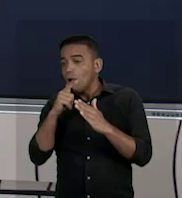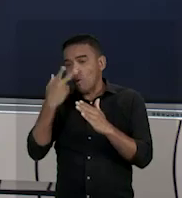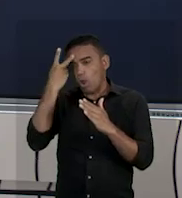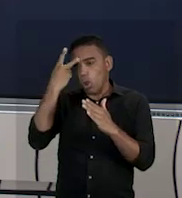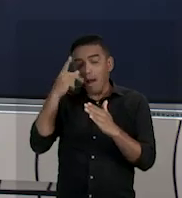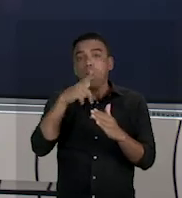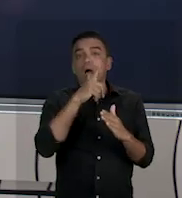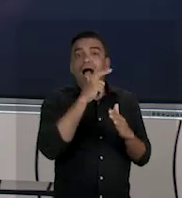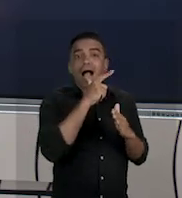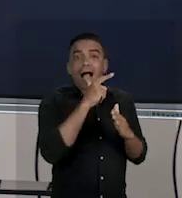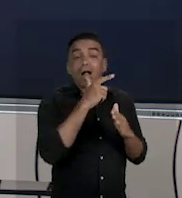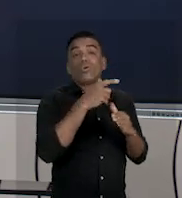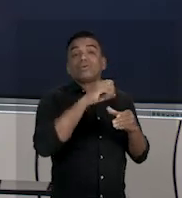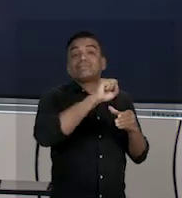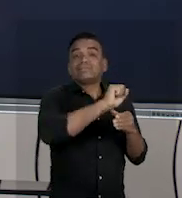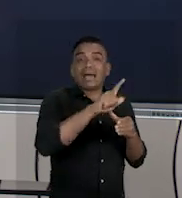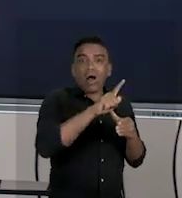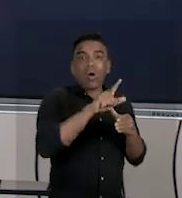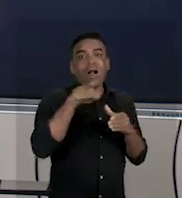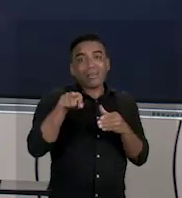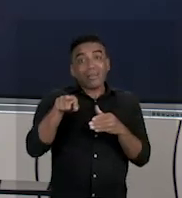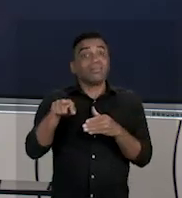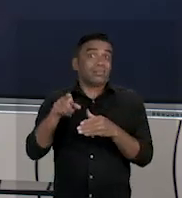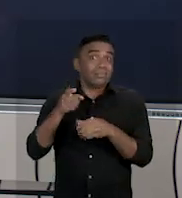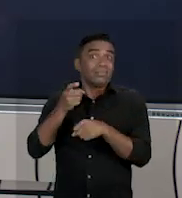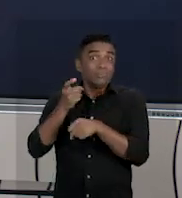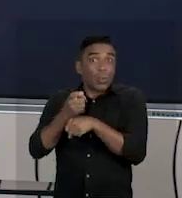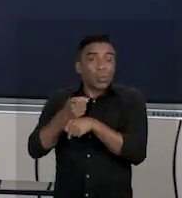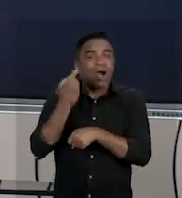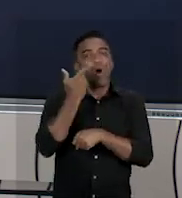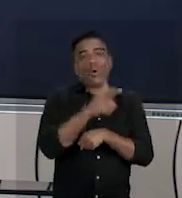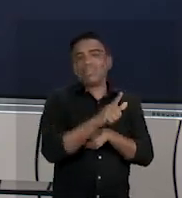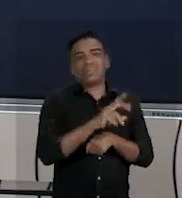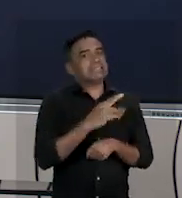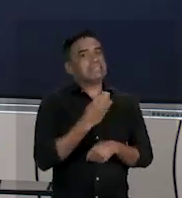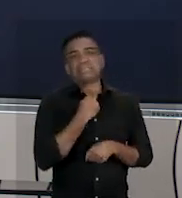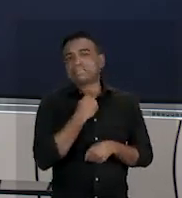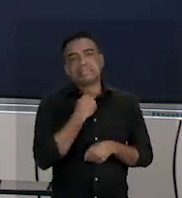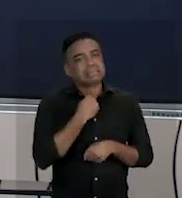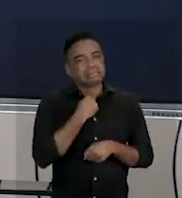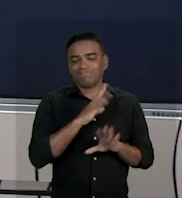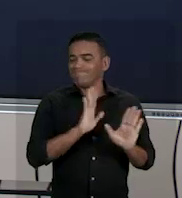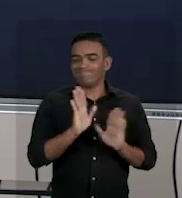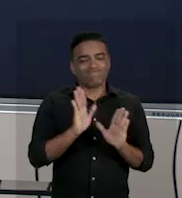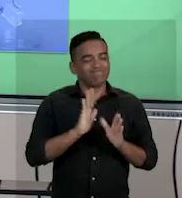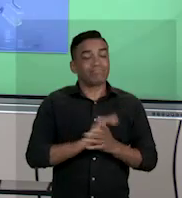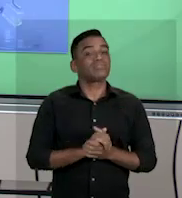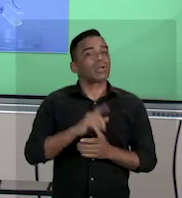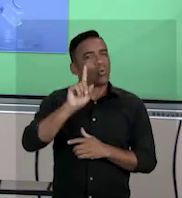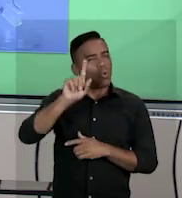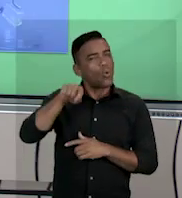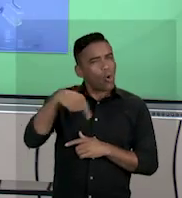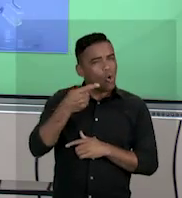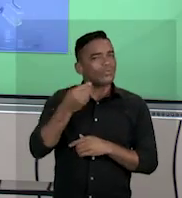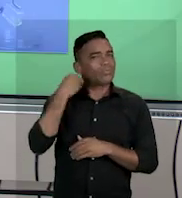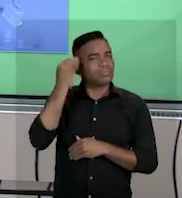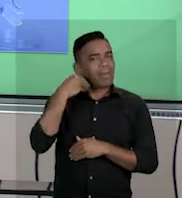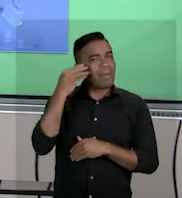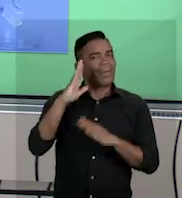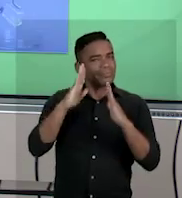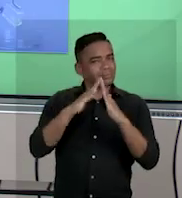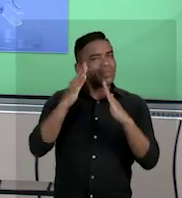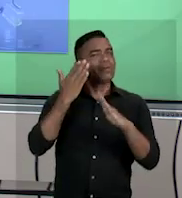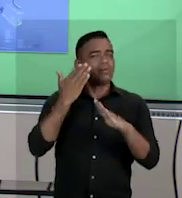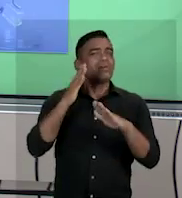vai congelar a mesma água que você usar, por exemplo, da torneira. E ainda eu tenho um outro experimento muito legal de se fazer, que é o